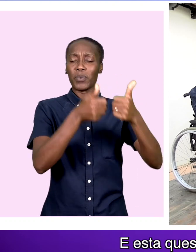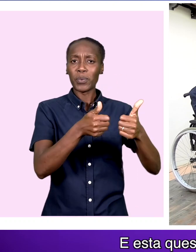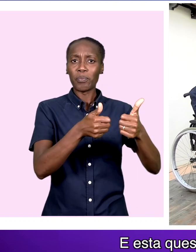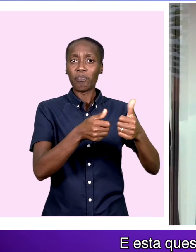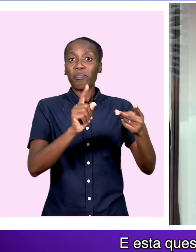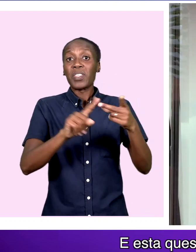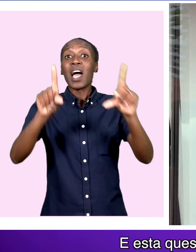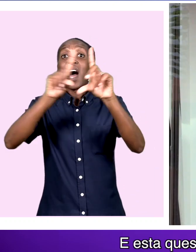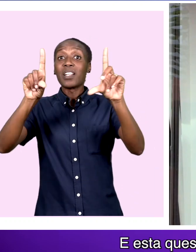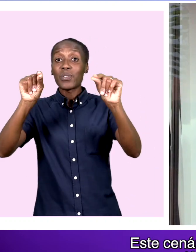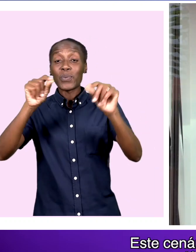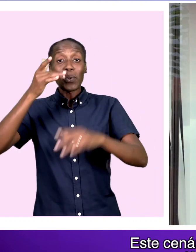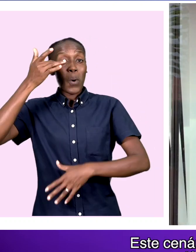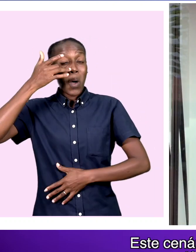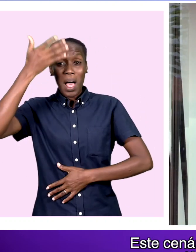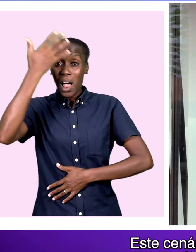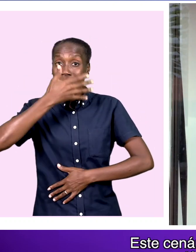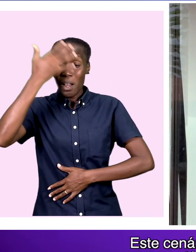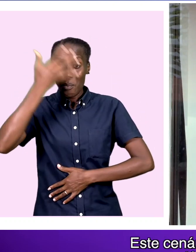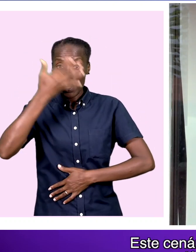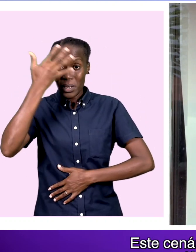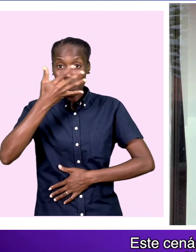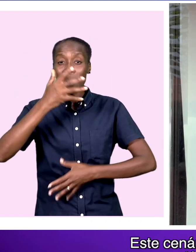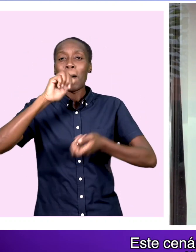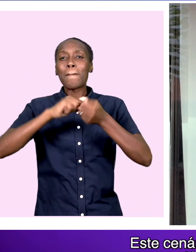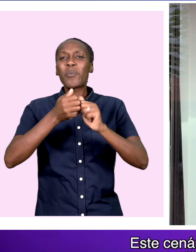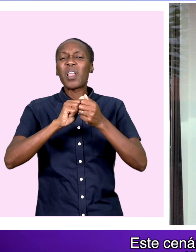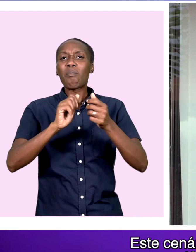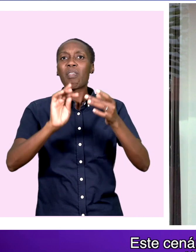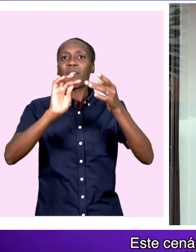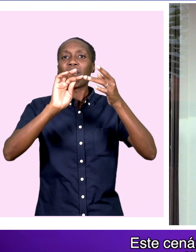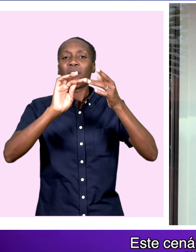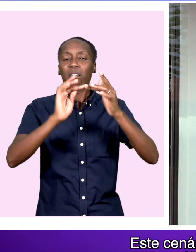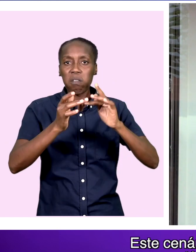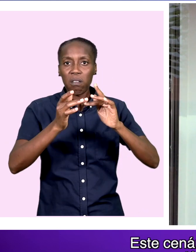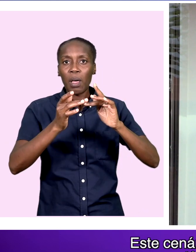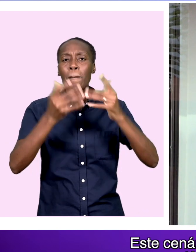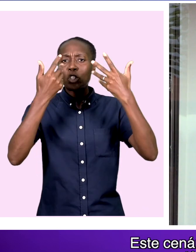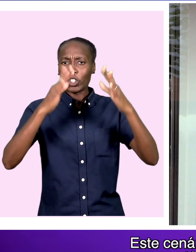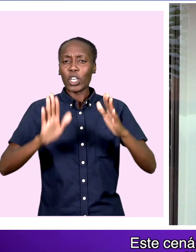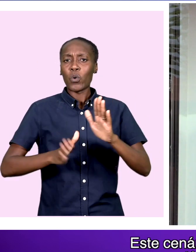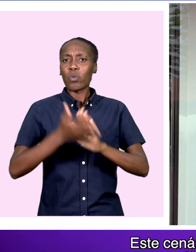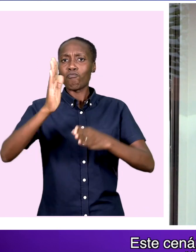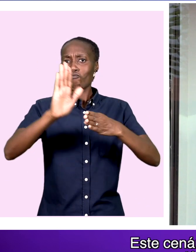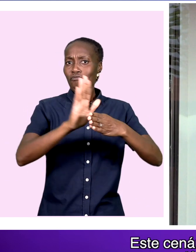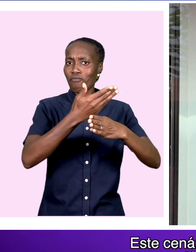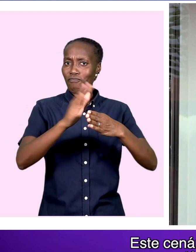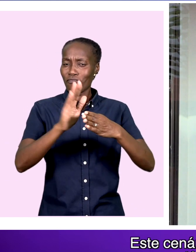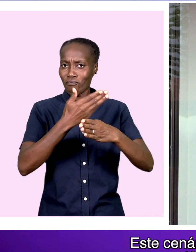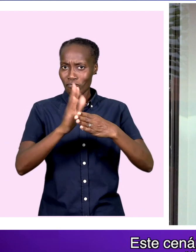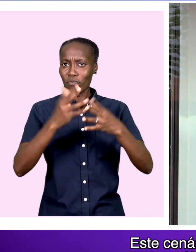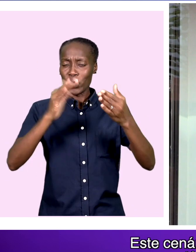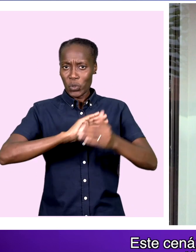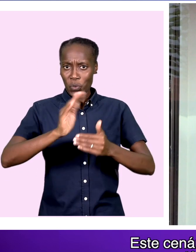neste momento já está atualizado e este cenário já está invertido e o recenseamento está a